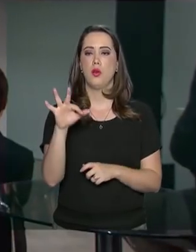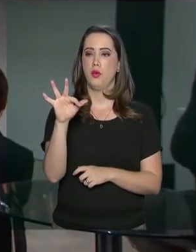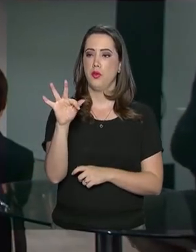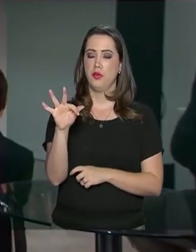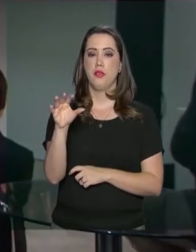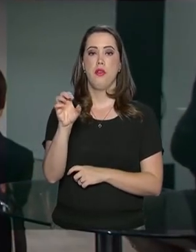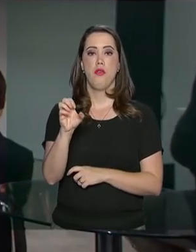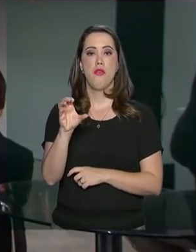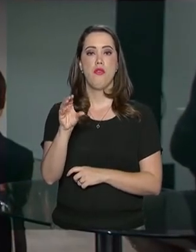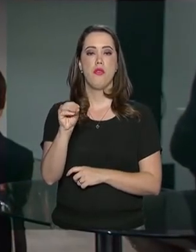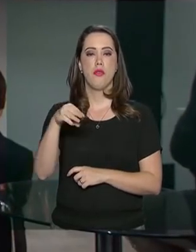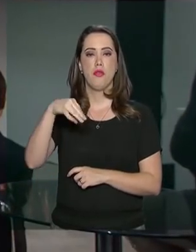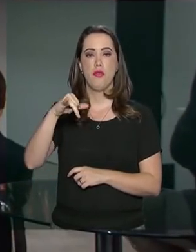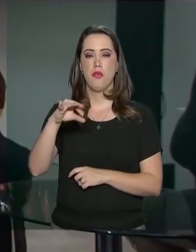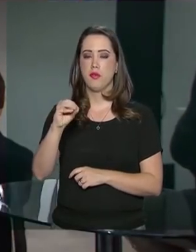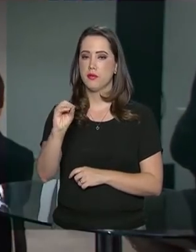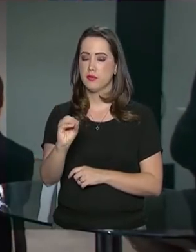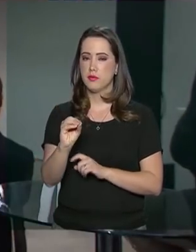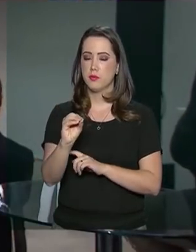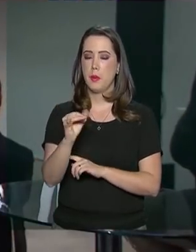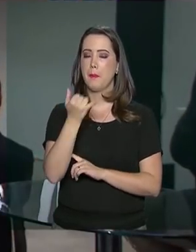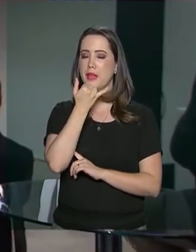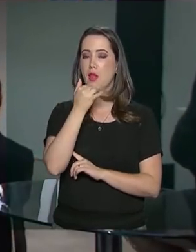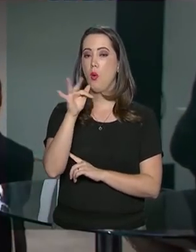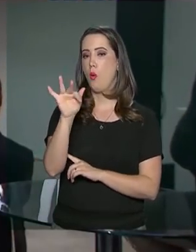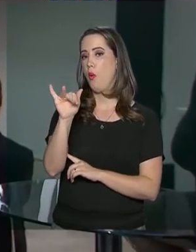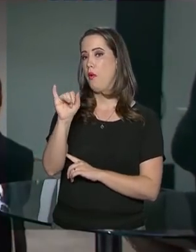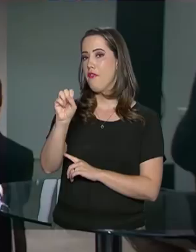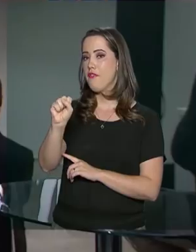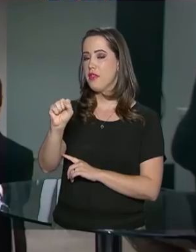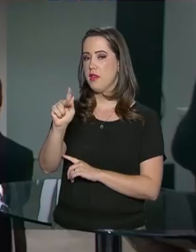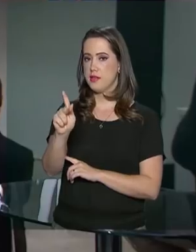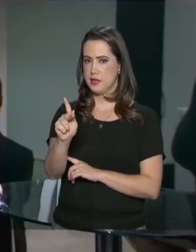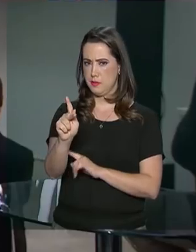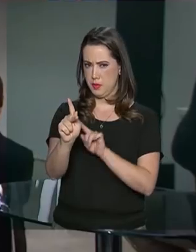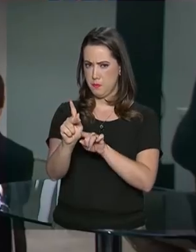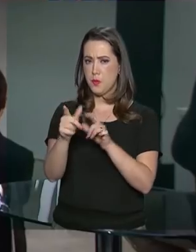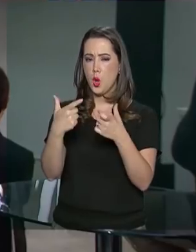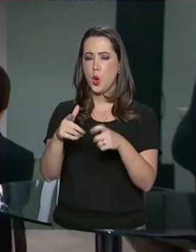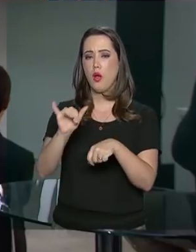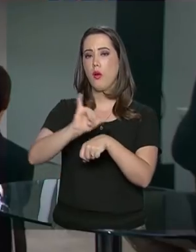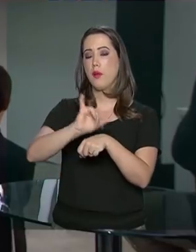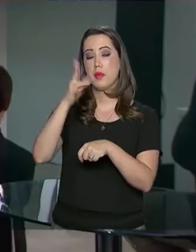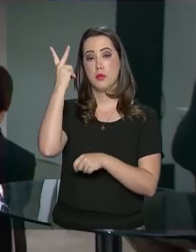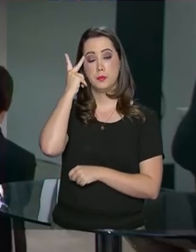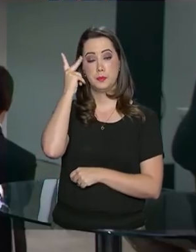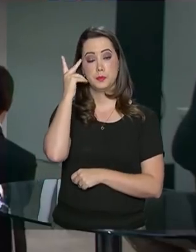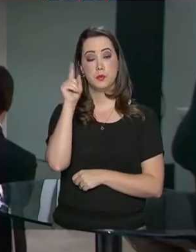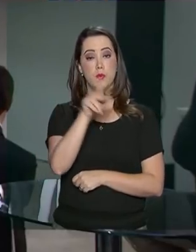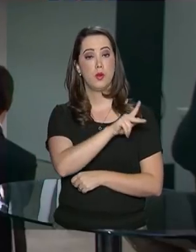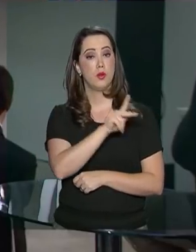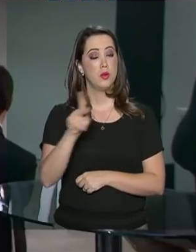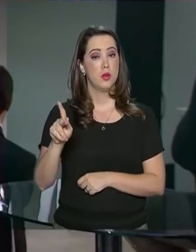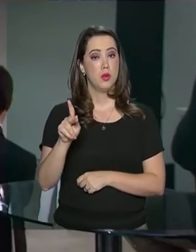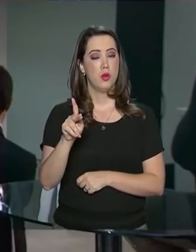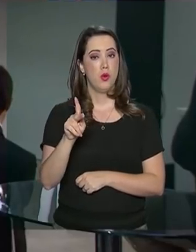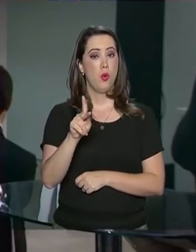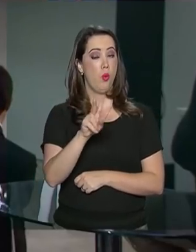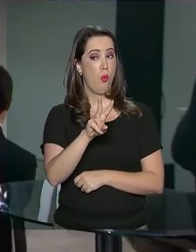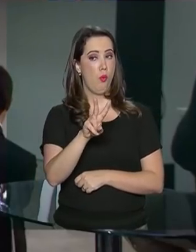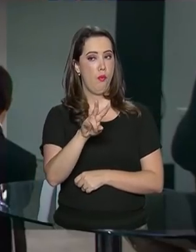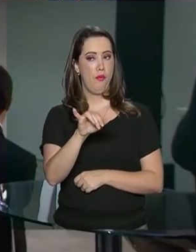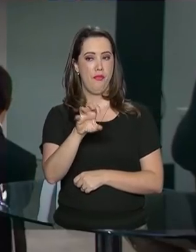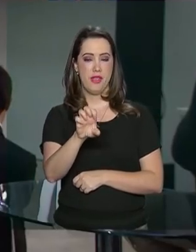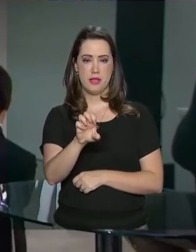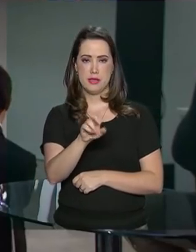do Estado de São Paulo, a Fiesp, que fica na capital paulista. O presidente, vice-presidente da